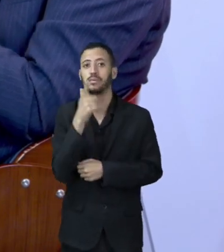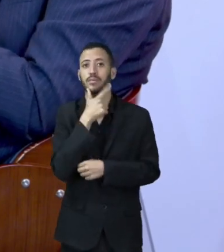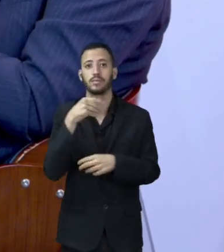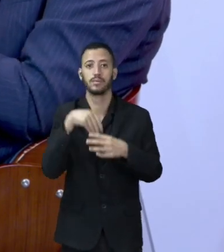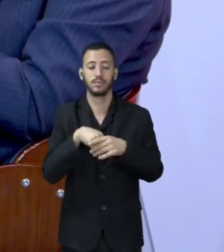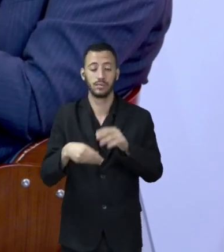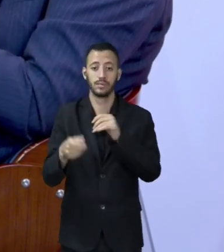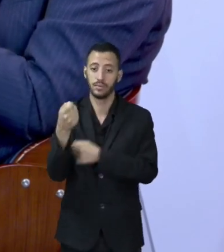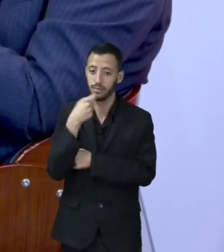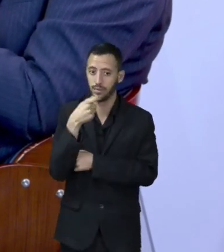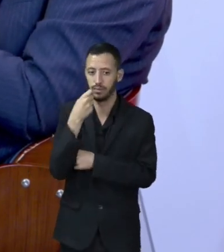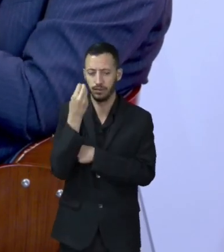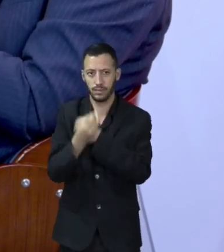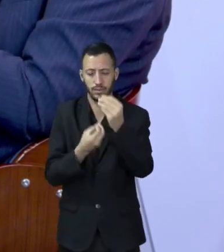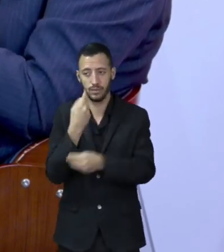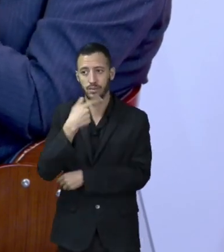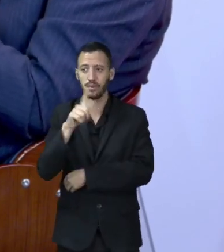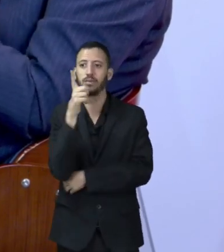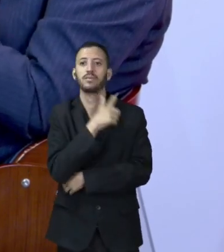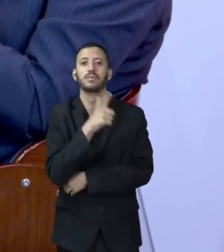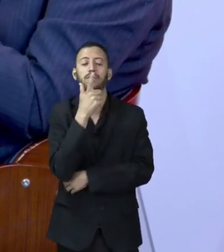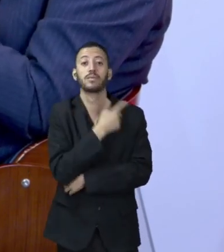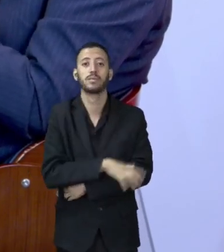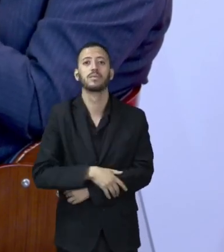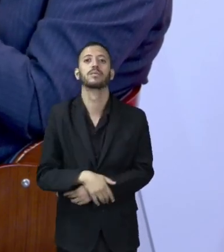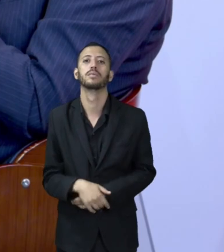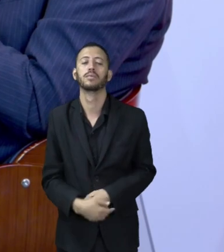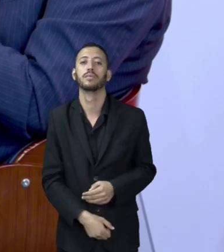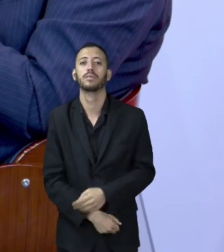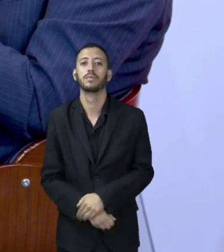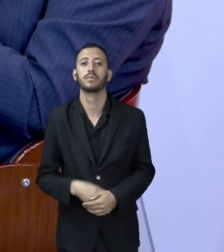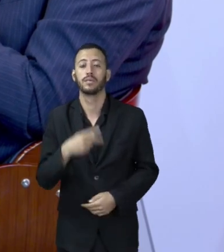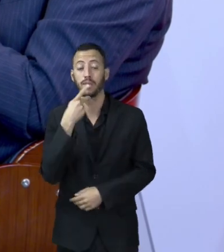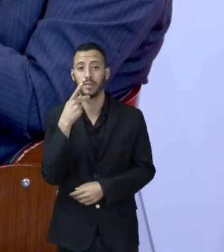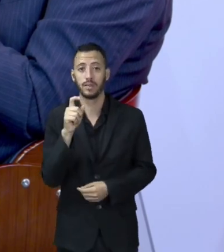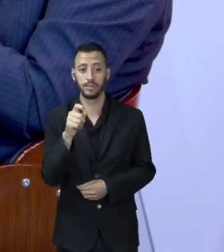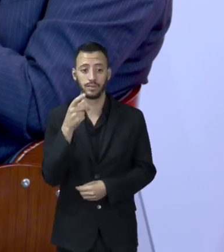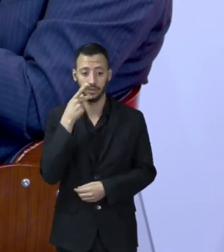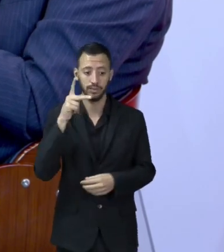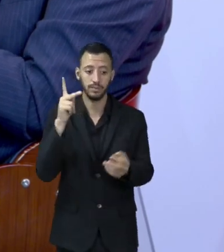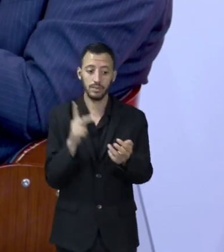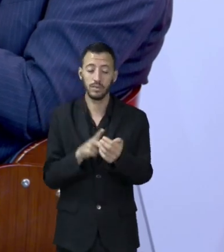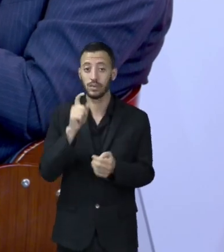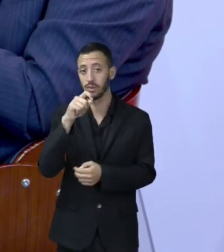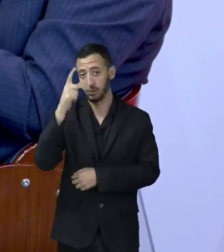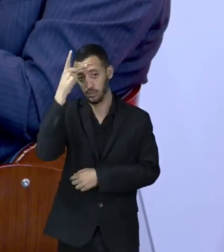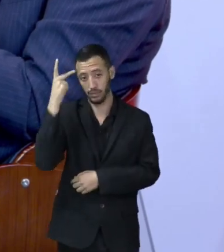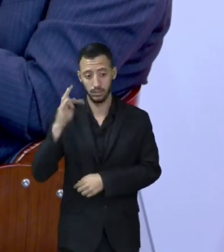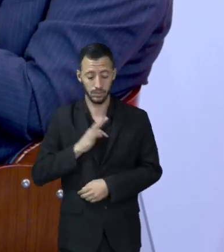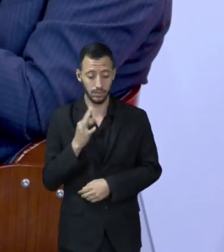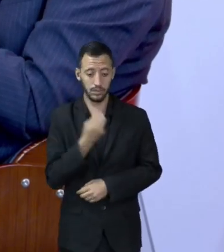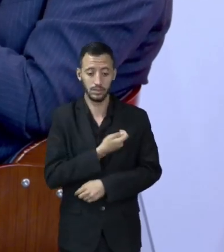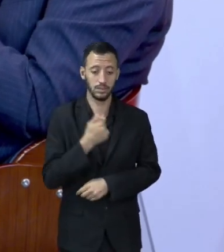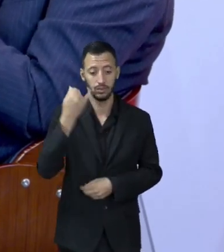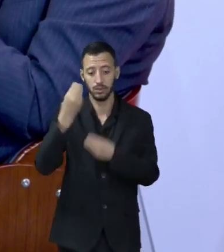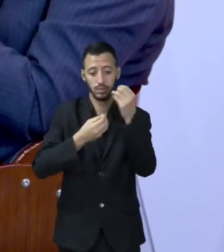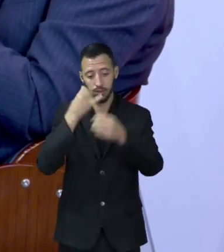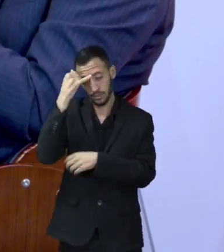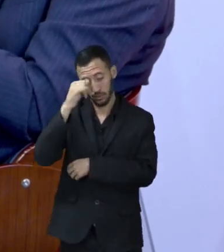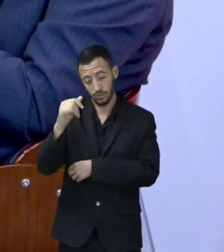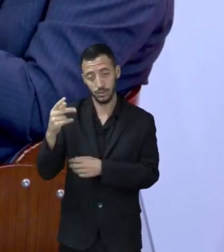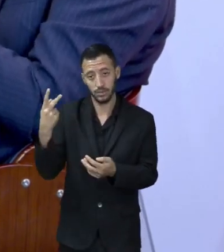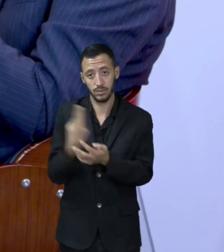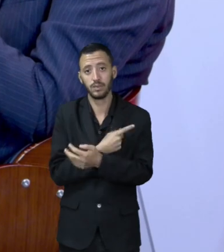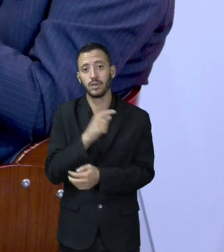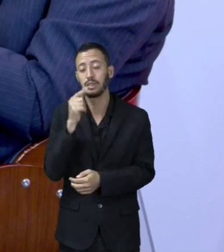dos medicamentos, como é que eles funcionam. E aí a gente, obviamente, que está falando de pessoas trans, mas que inevitavelmente